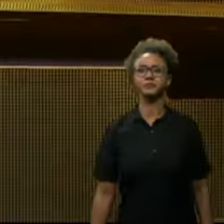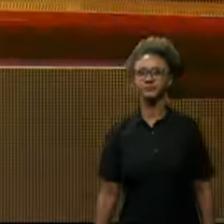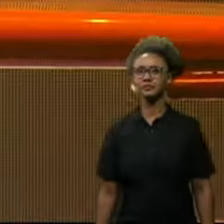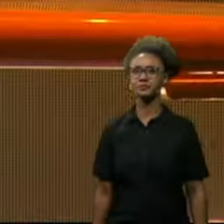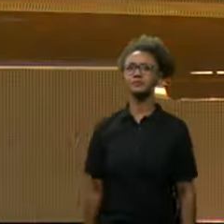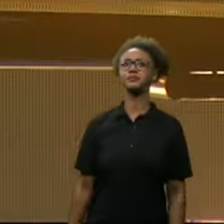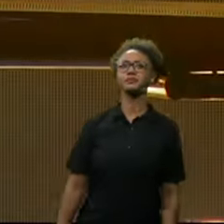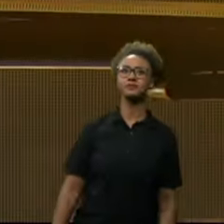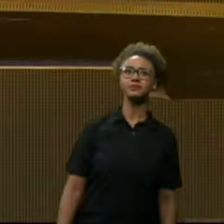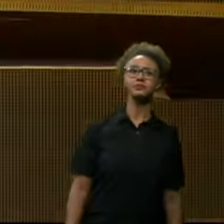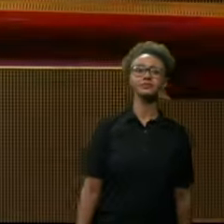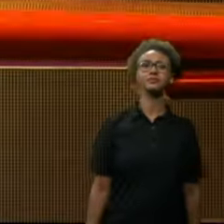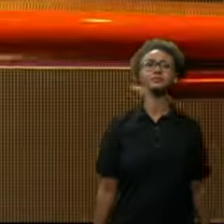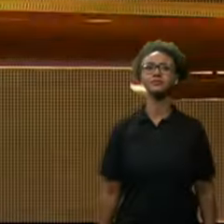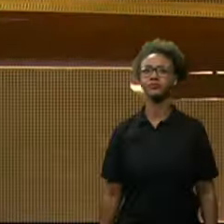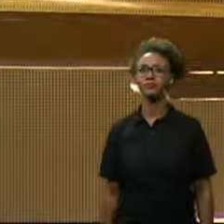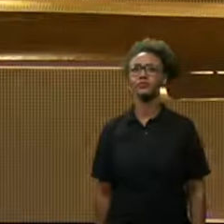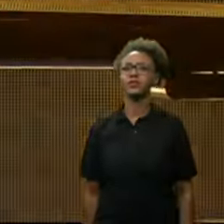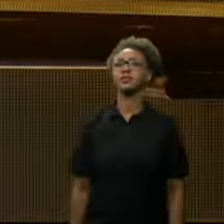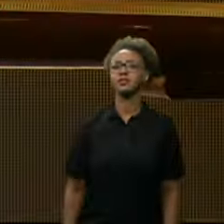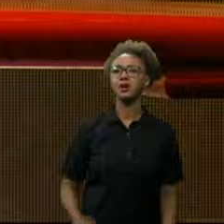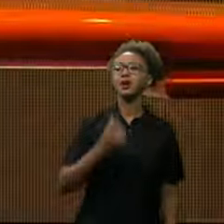E aí